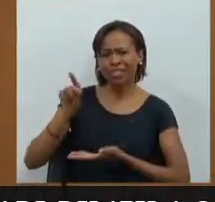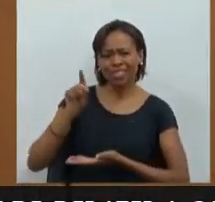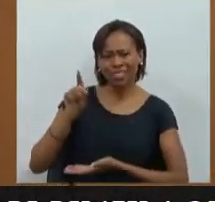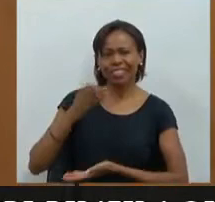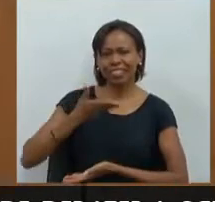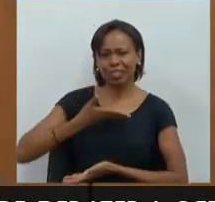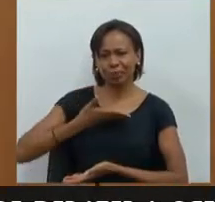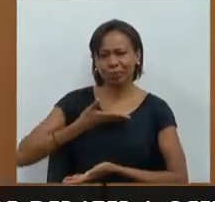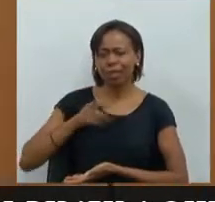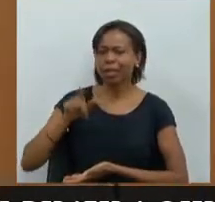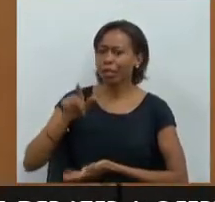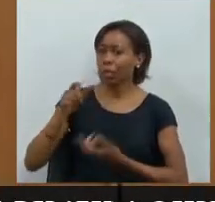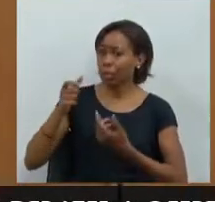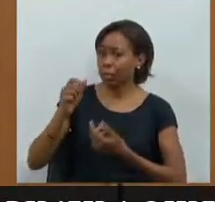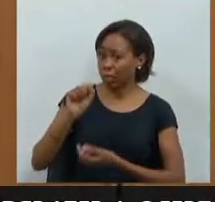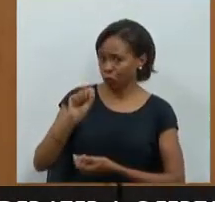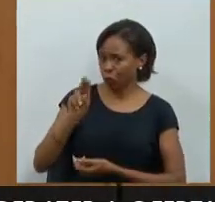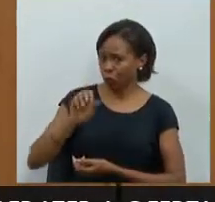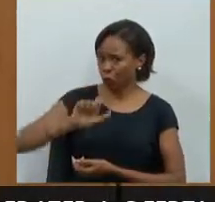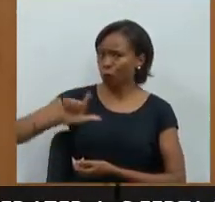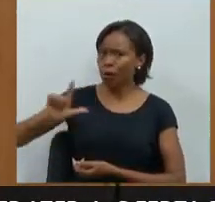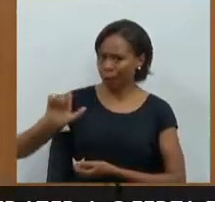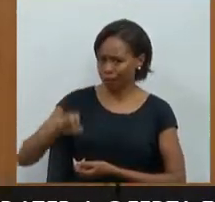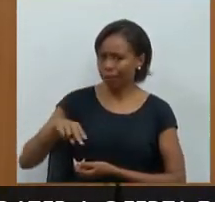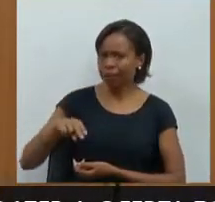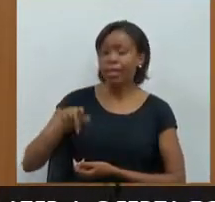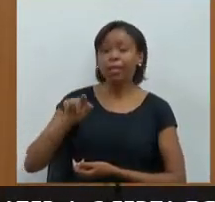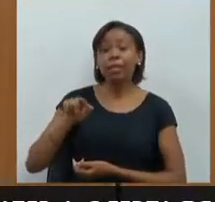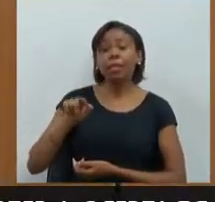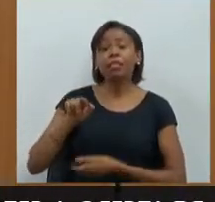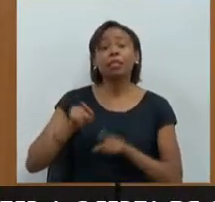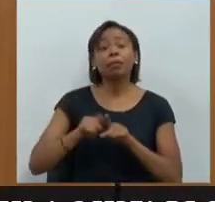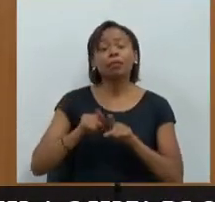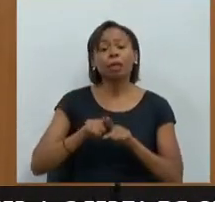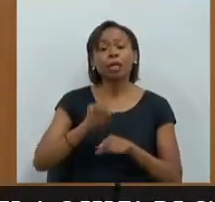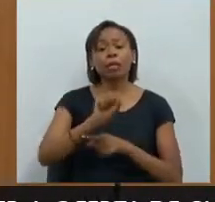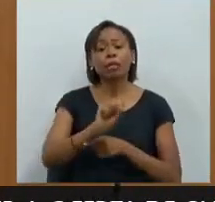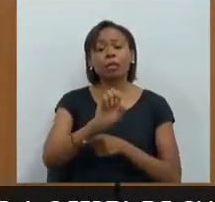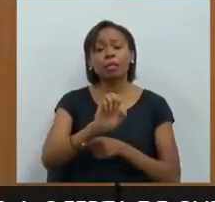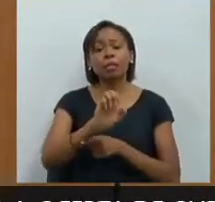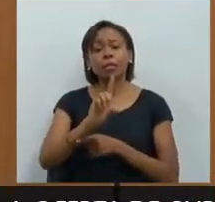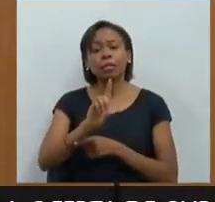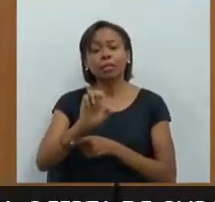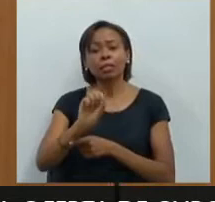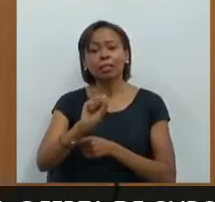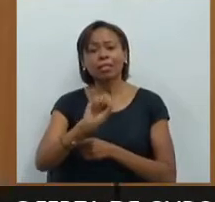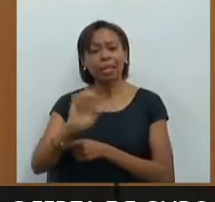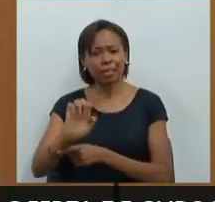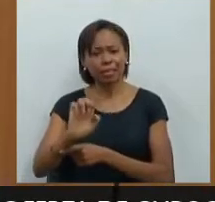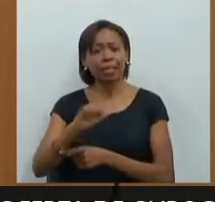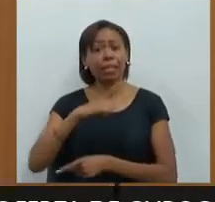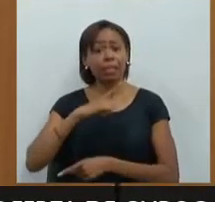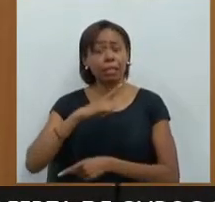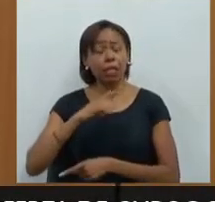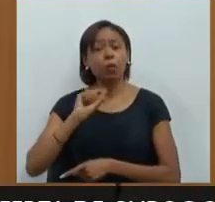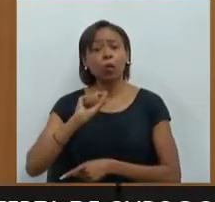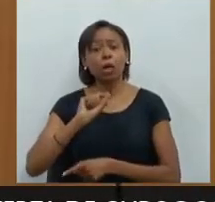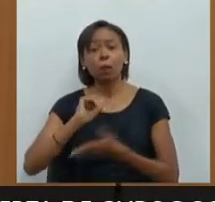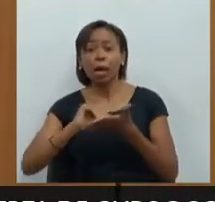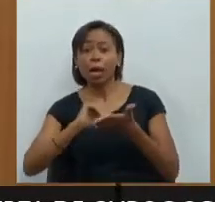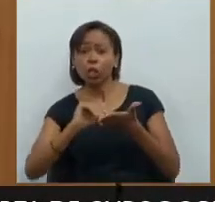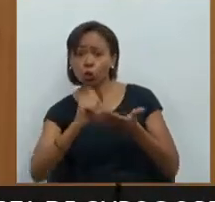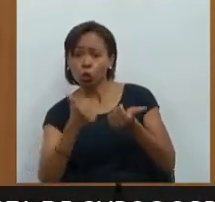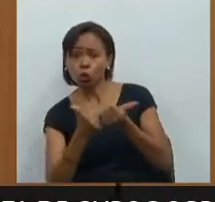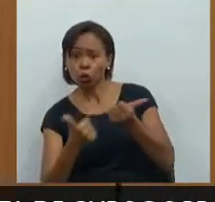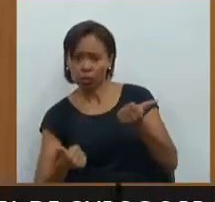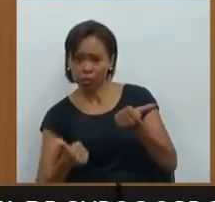precisa de alguma demanda. Na própria CEDES, nós temos uma subsecretaria de Trabalho e Emprego. Claro, ele sempre faz